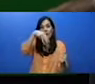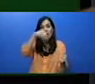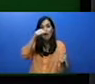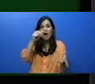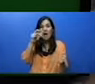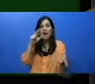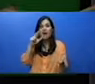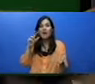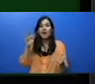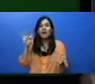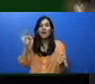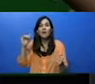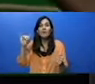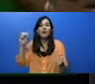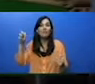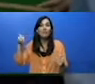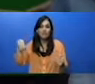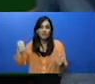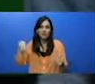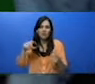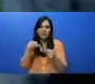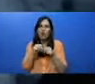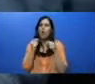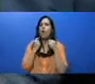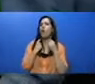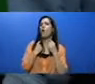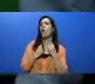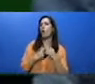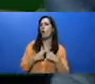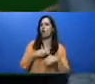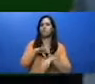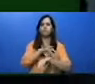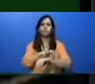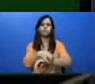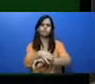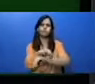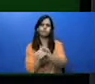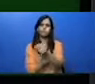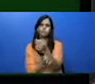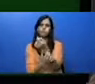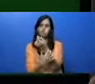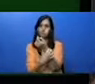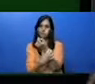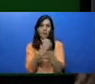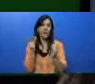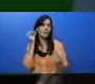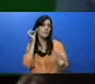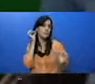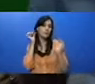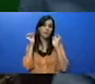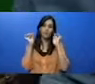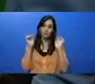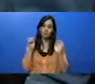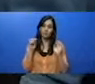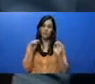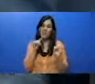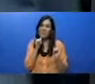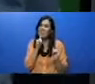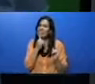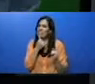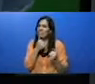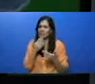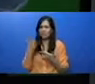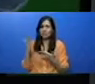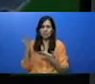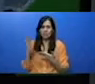tá? Às vezes até joias, que eu já vi, colares, fazem objetos com isso. Então, crianças, é muito triste esses animais